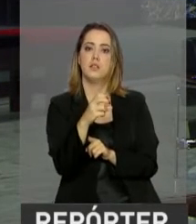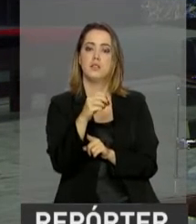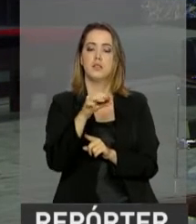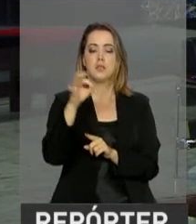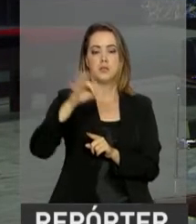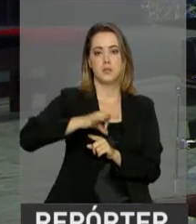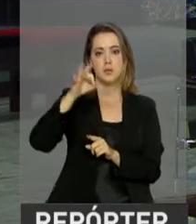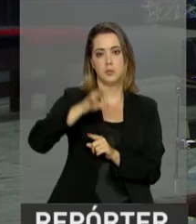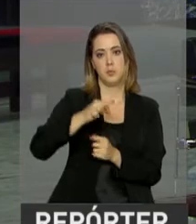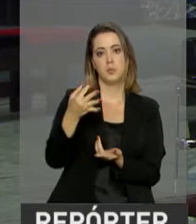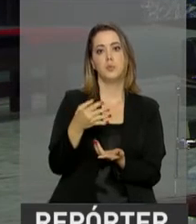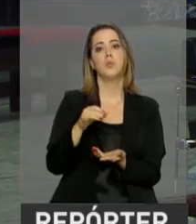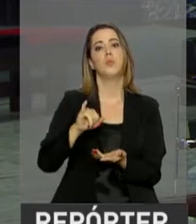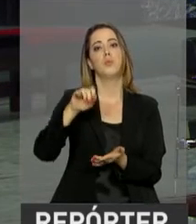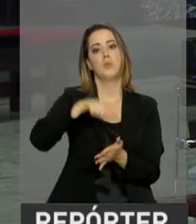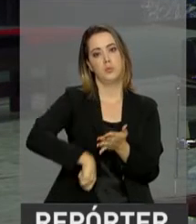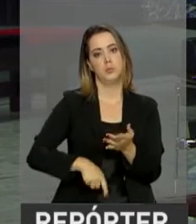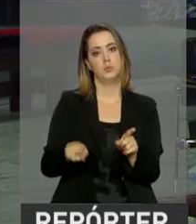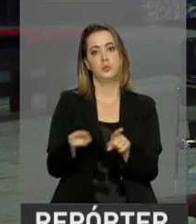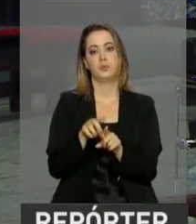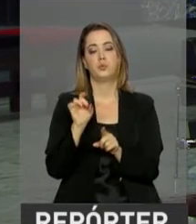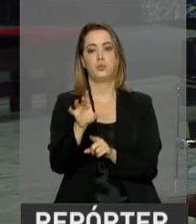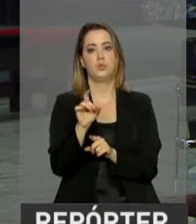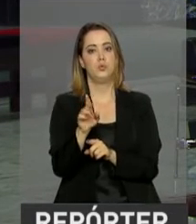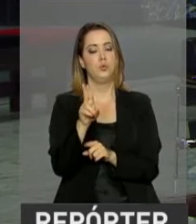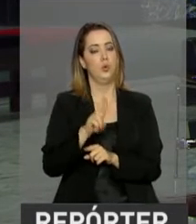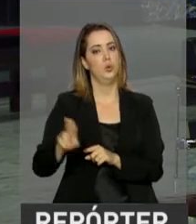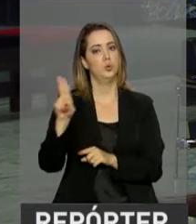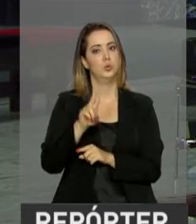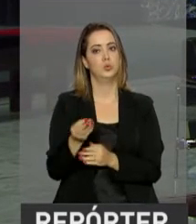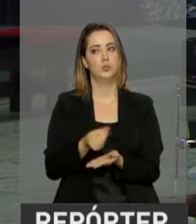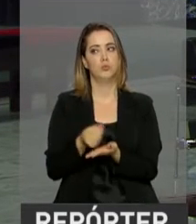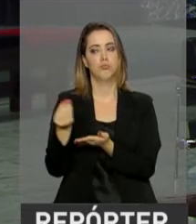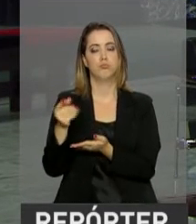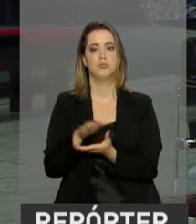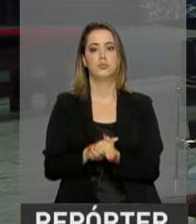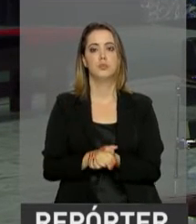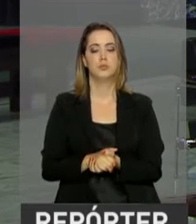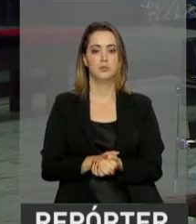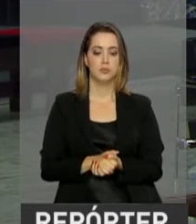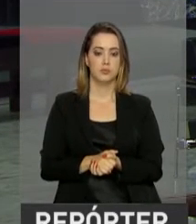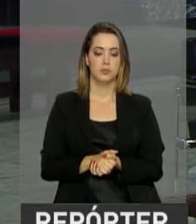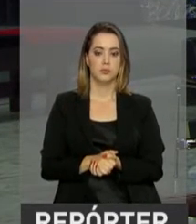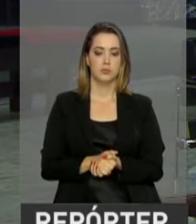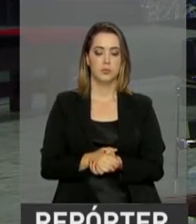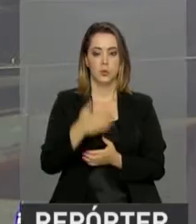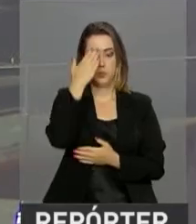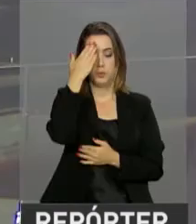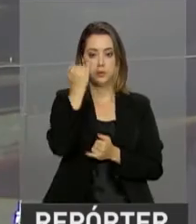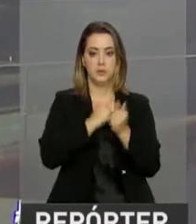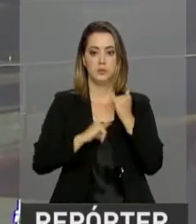15% de multa, que ficou exclusivamente com a União. Eu volto com vocês, Zé Luiz. Obrigado pelas